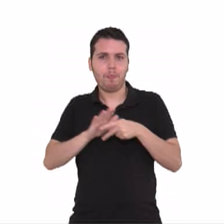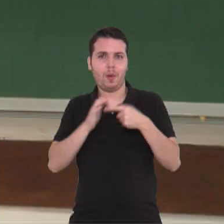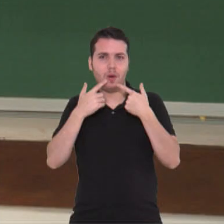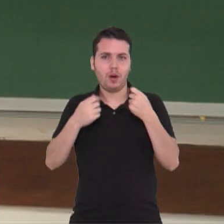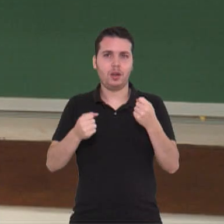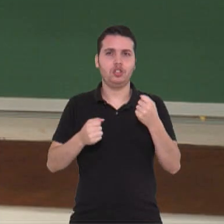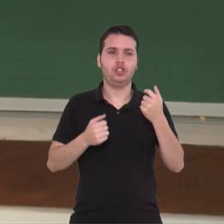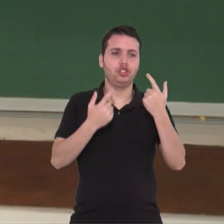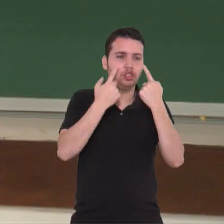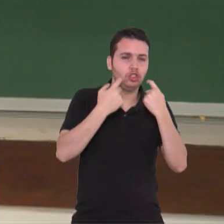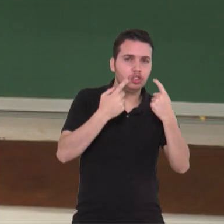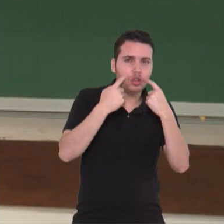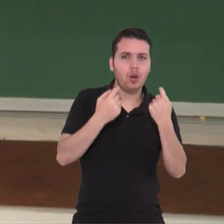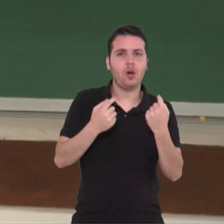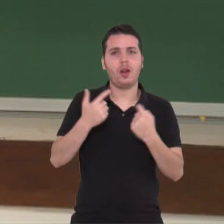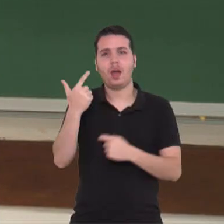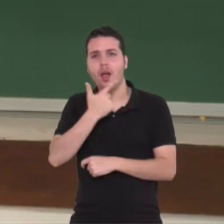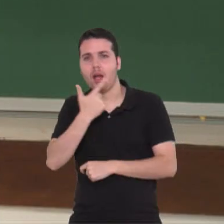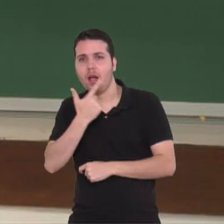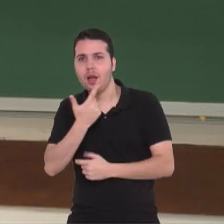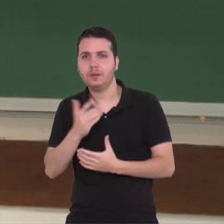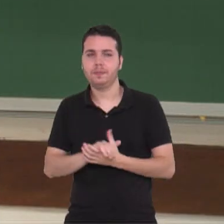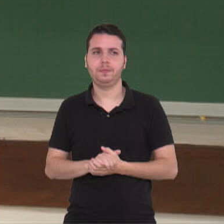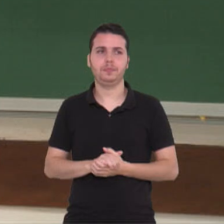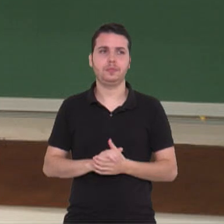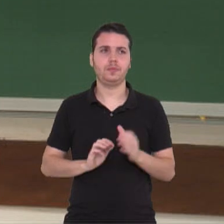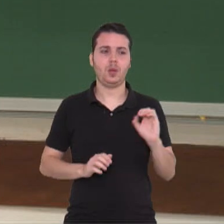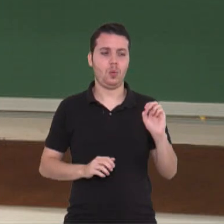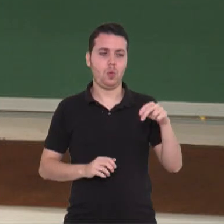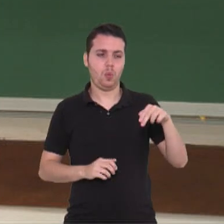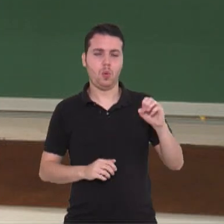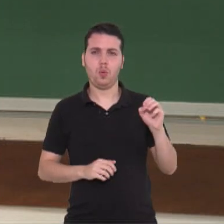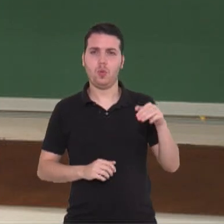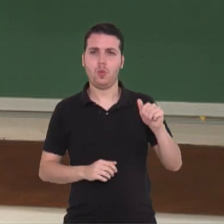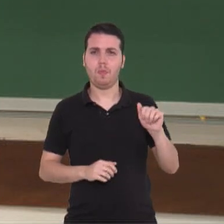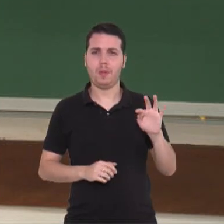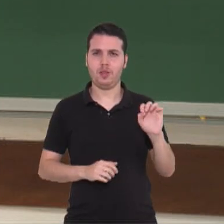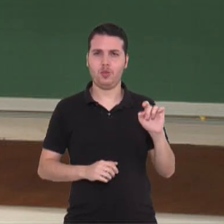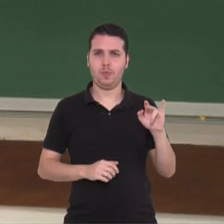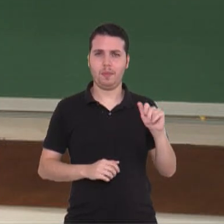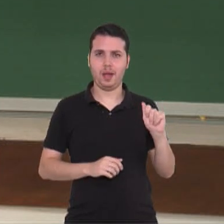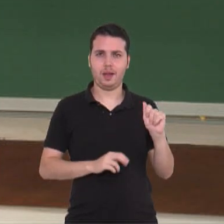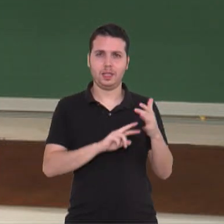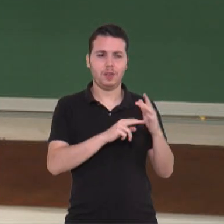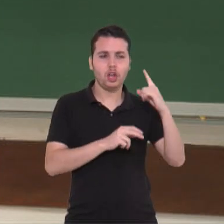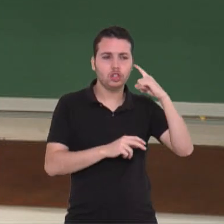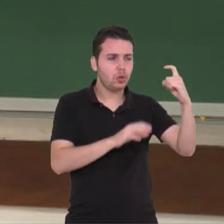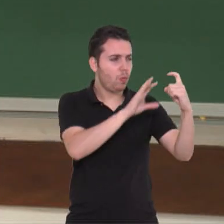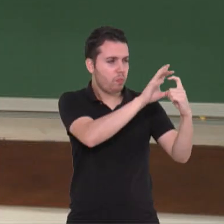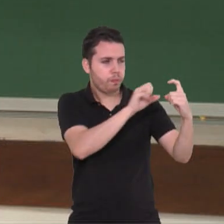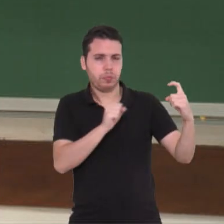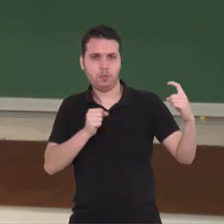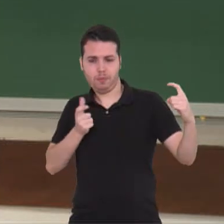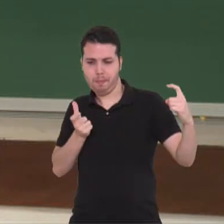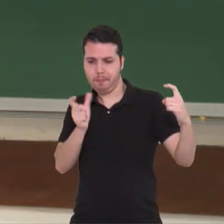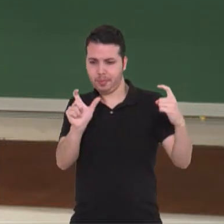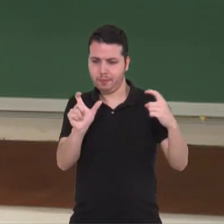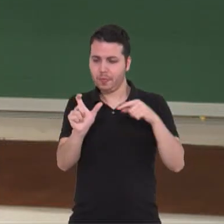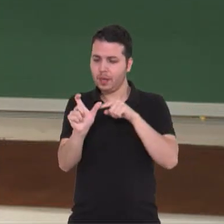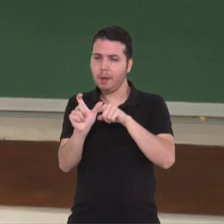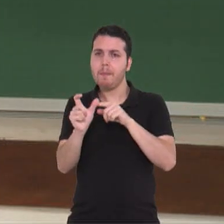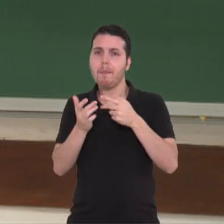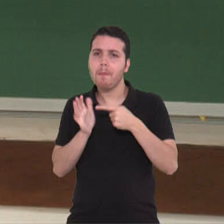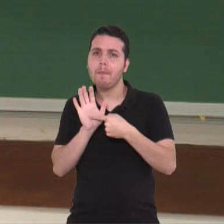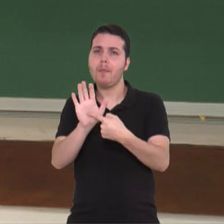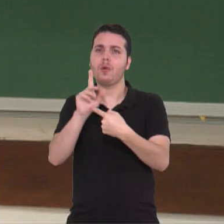fala dos personagens, não necessariamente da fala, mas é um sinal que mostra que é uma